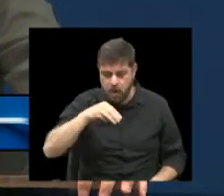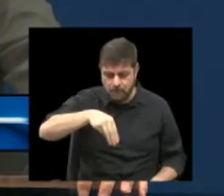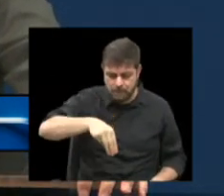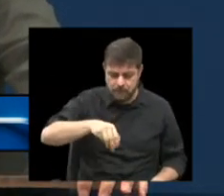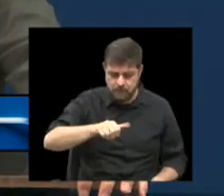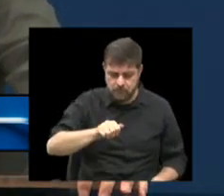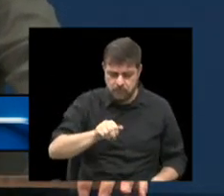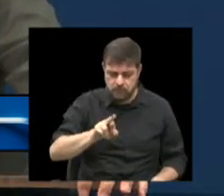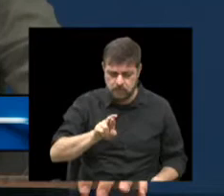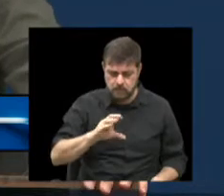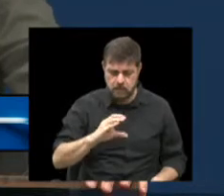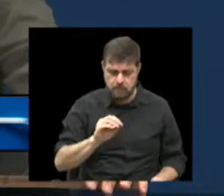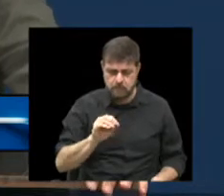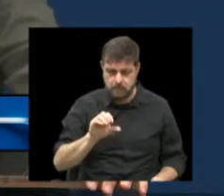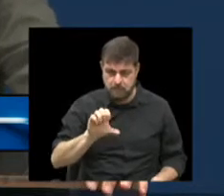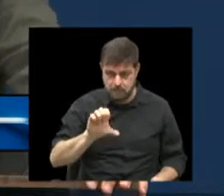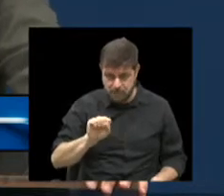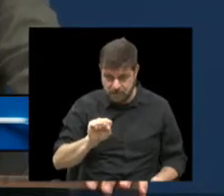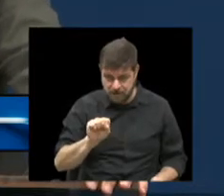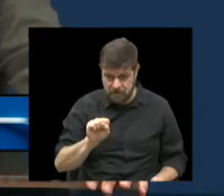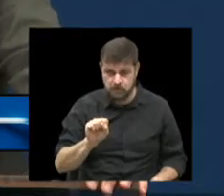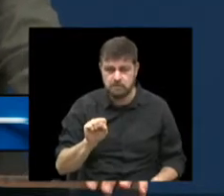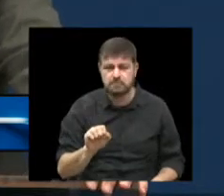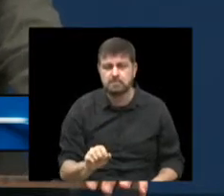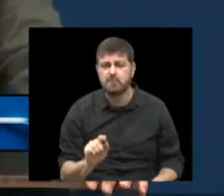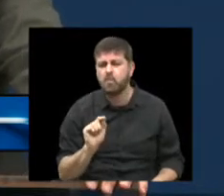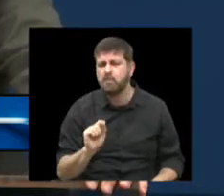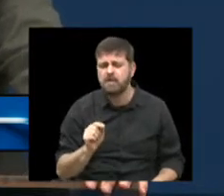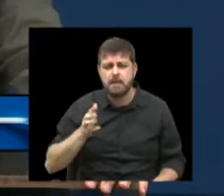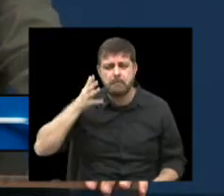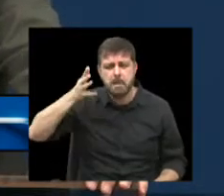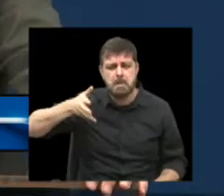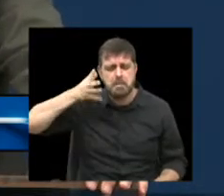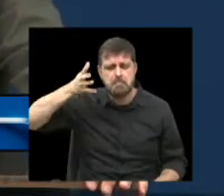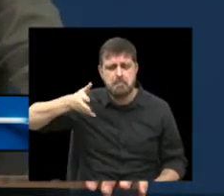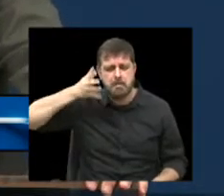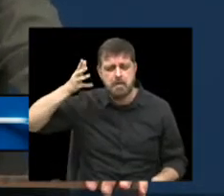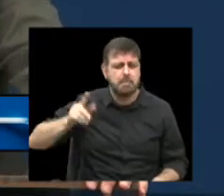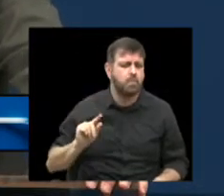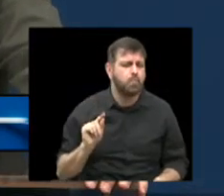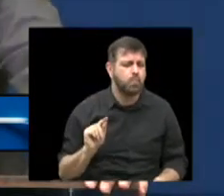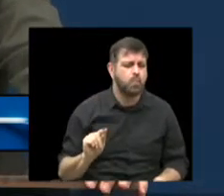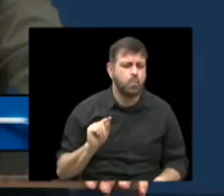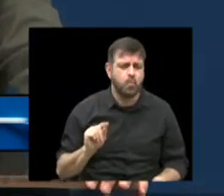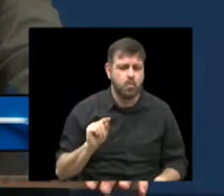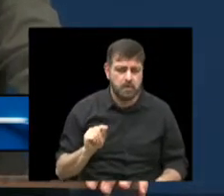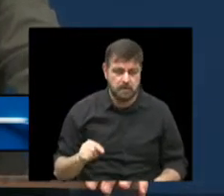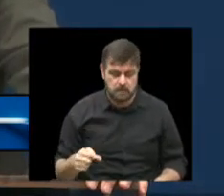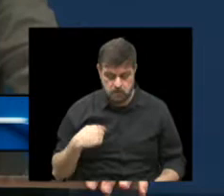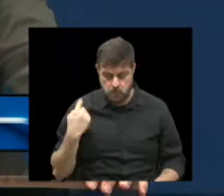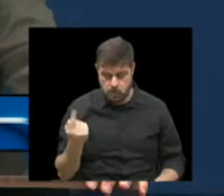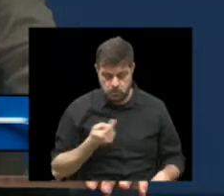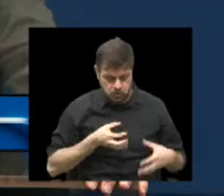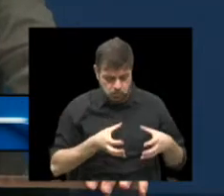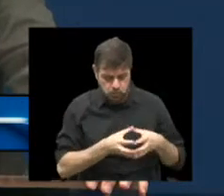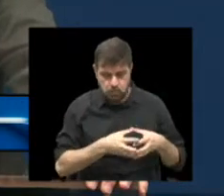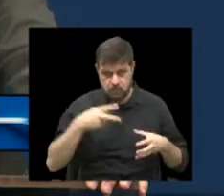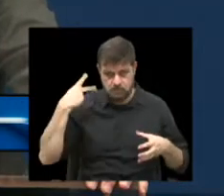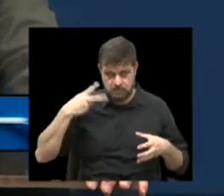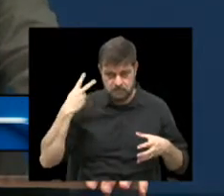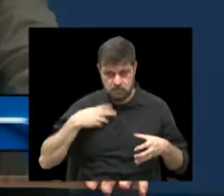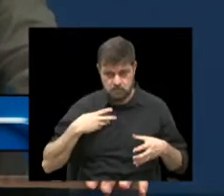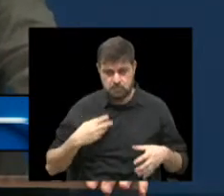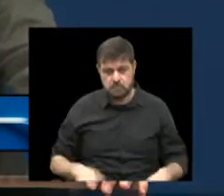Marcos Rogério Espinosa, que vai falar para nós sobre na comissão das pessoas com